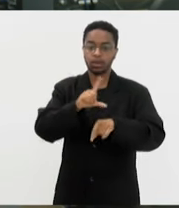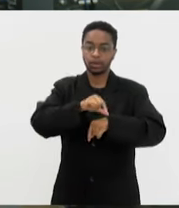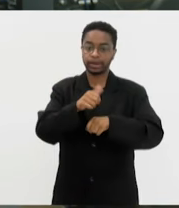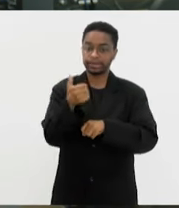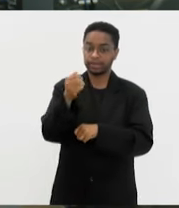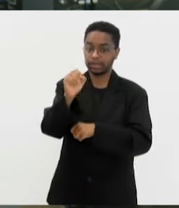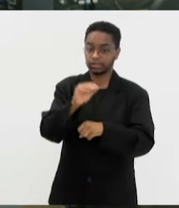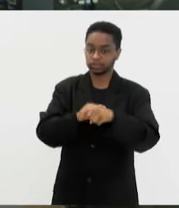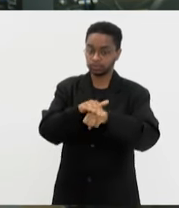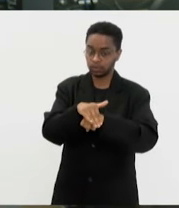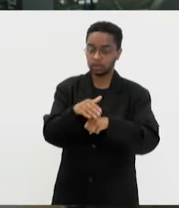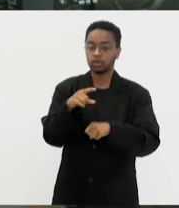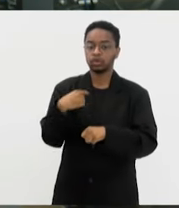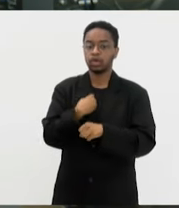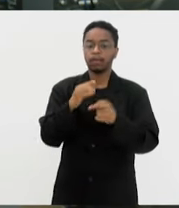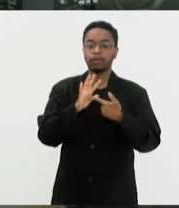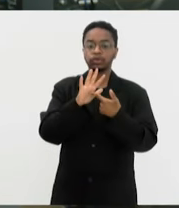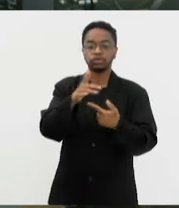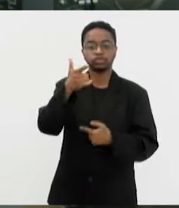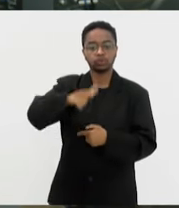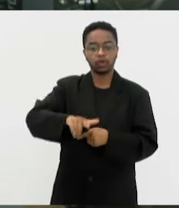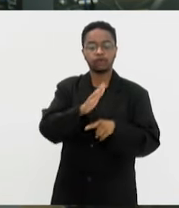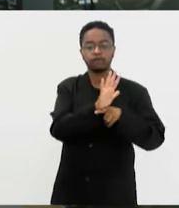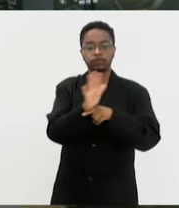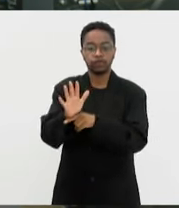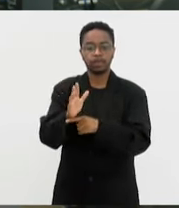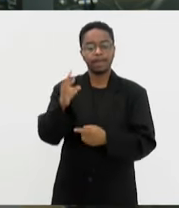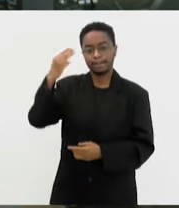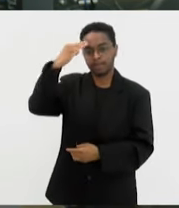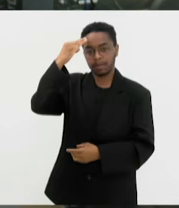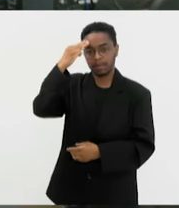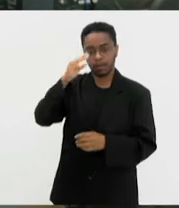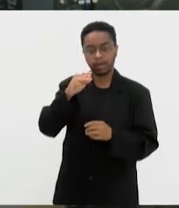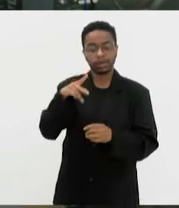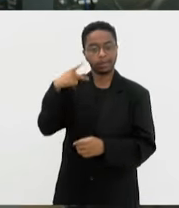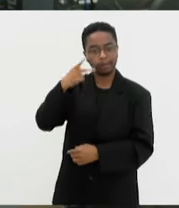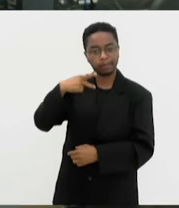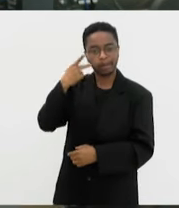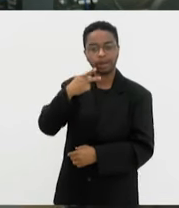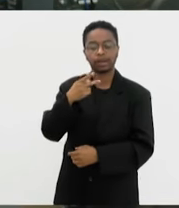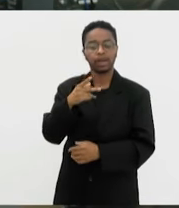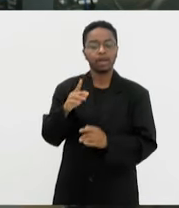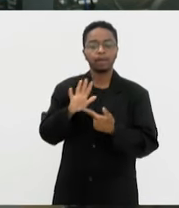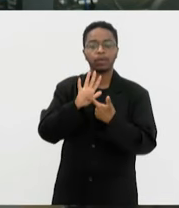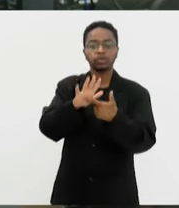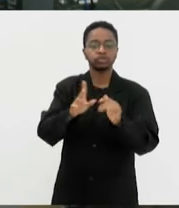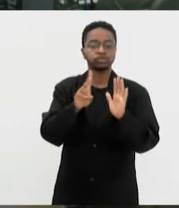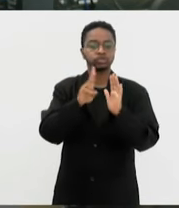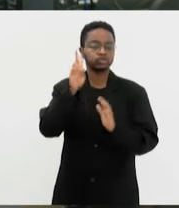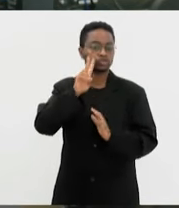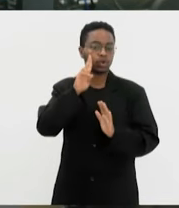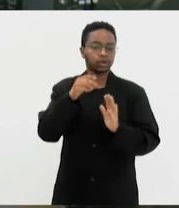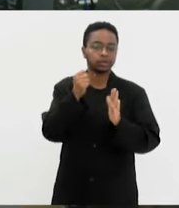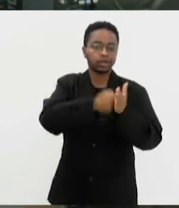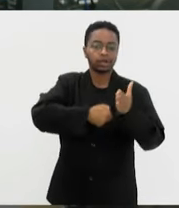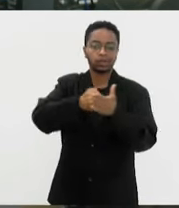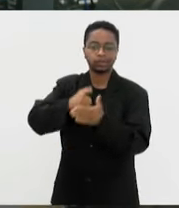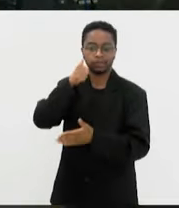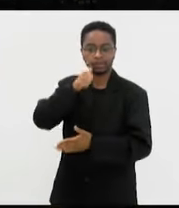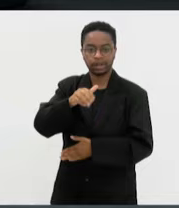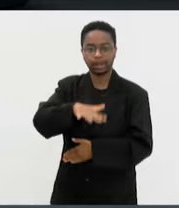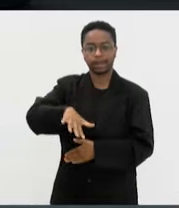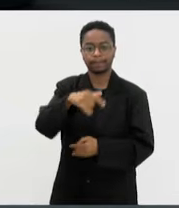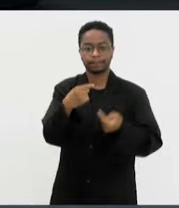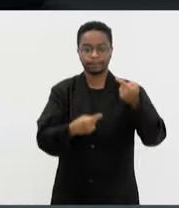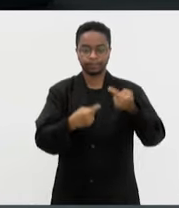noite, vamos reexibir o documentário Memórias do Parlamento, que conta a história da luta das mulheres pelo espaço na política.